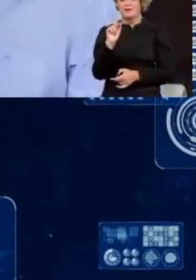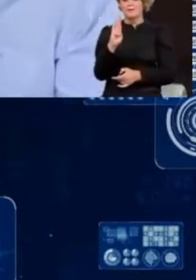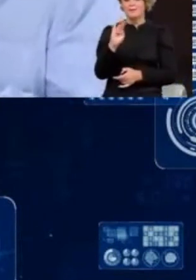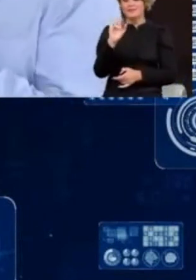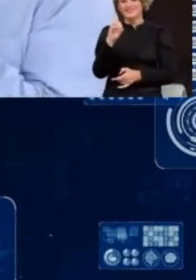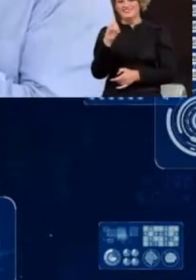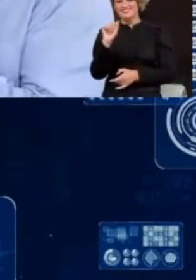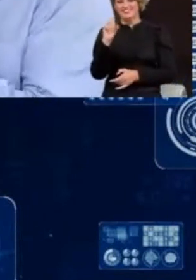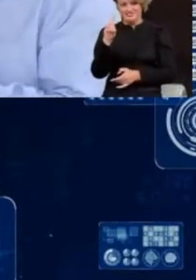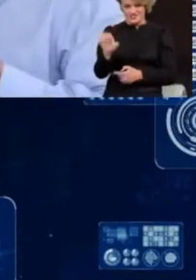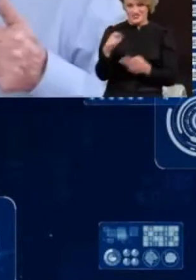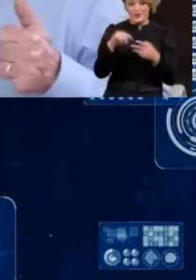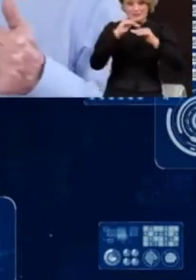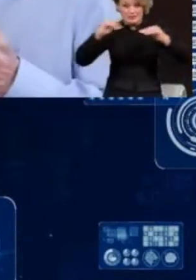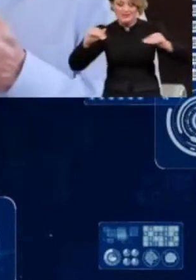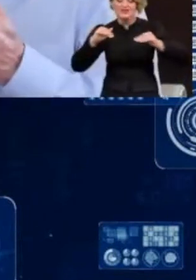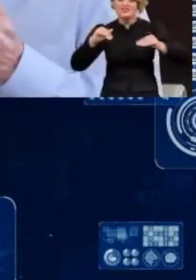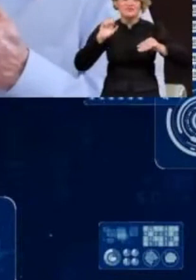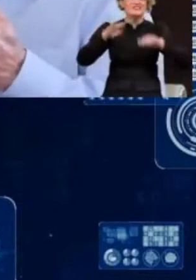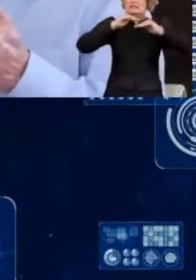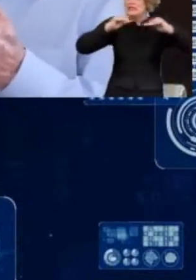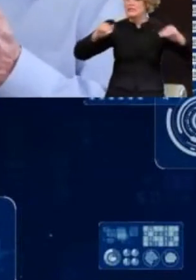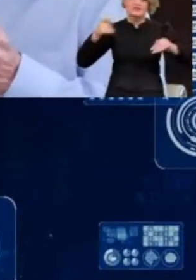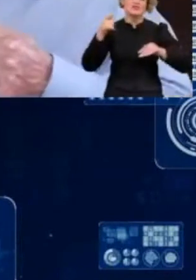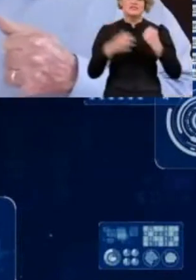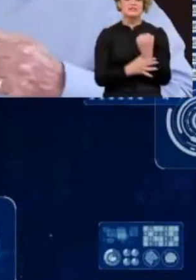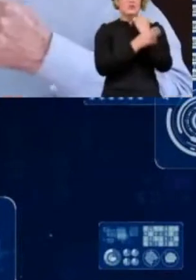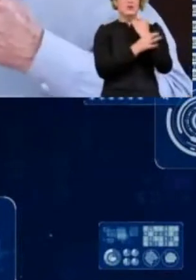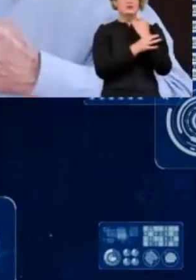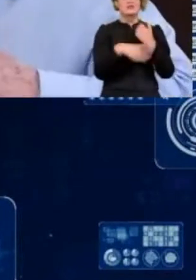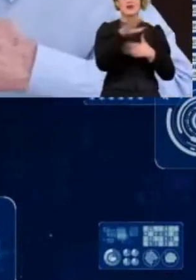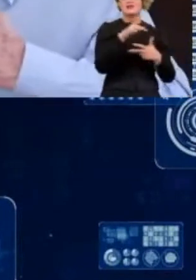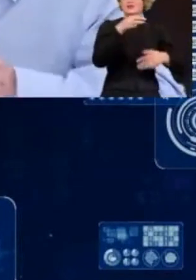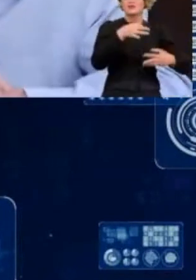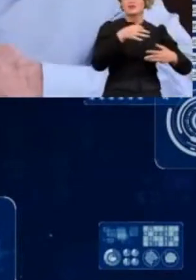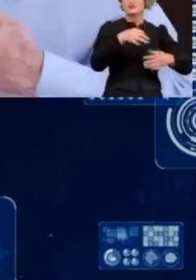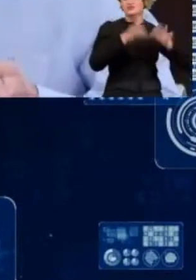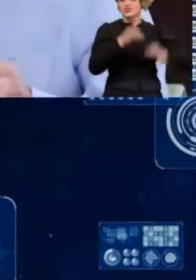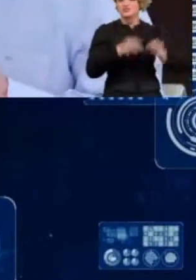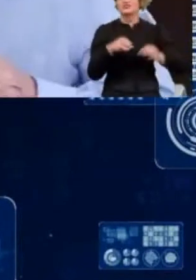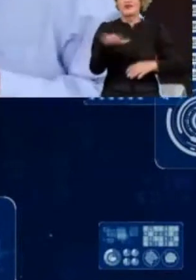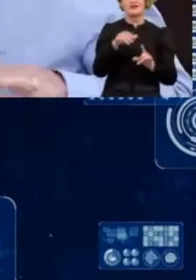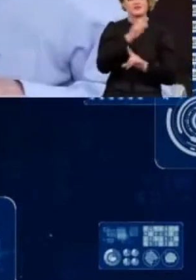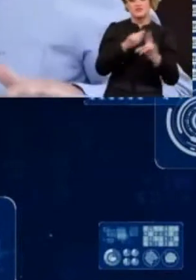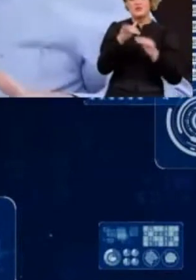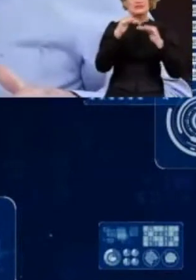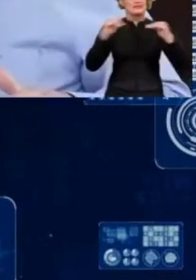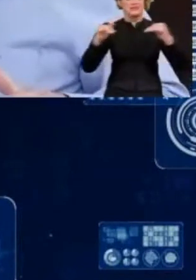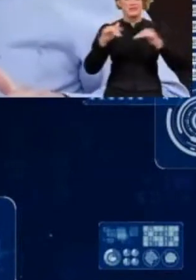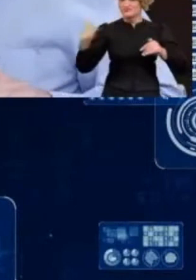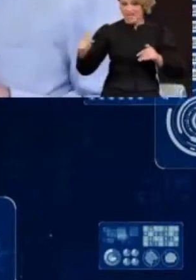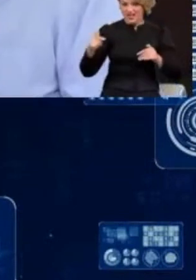hoje não explodiu mas a repercussão já é muito grande e assim é material o que que